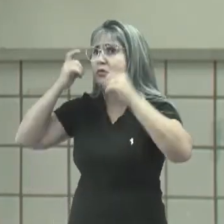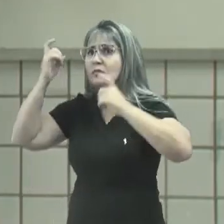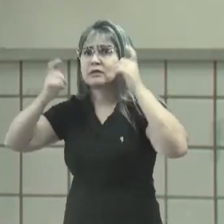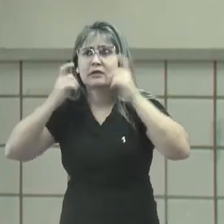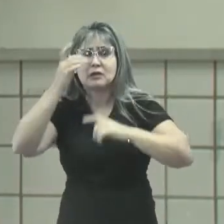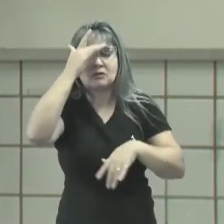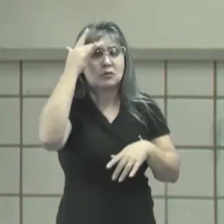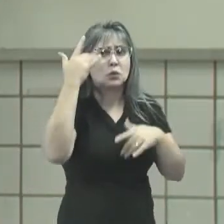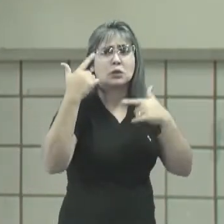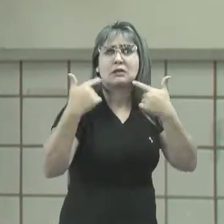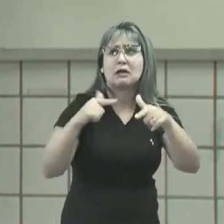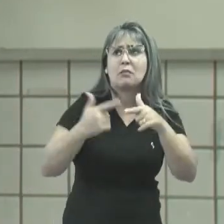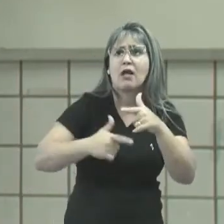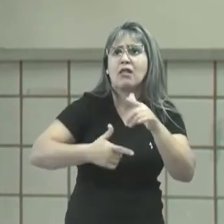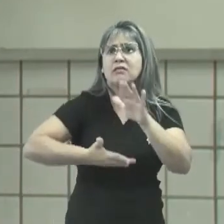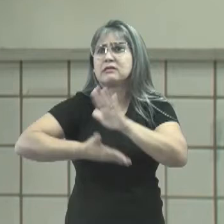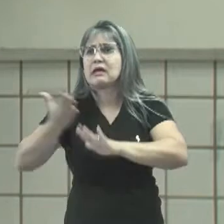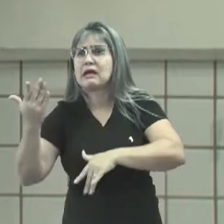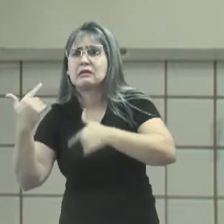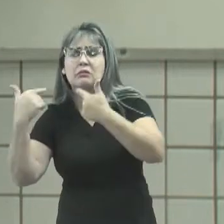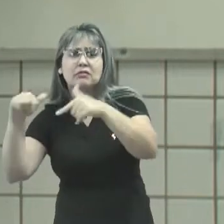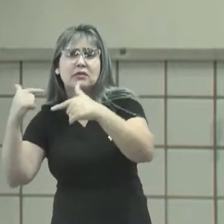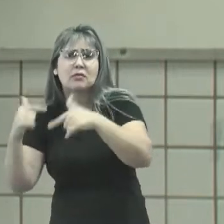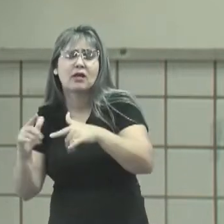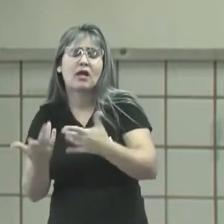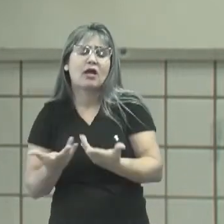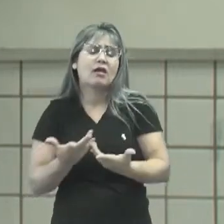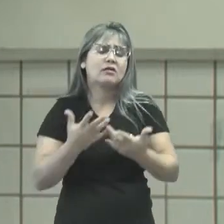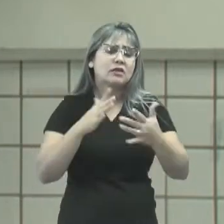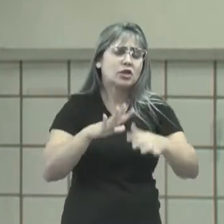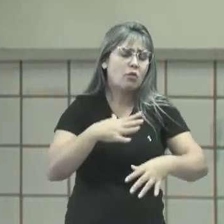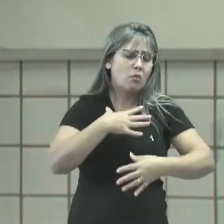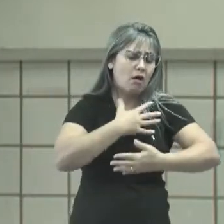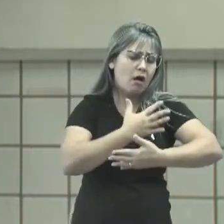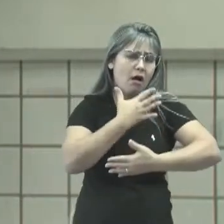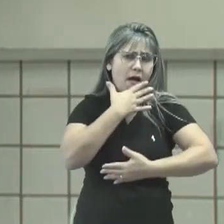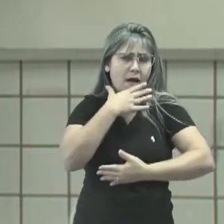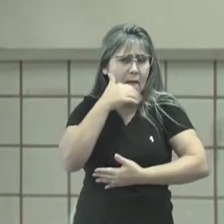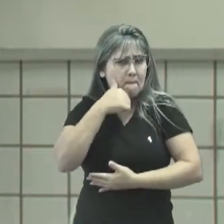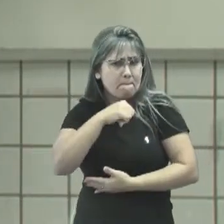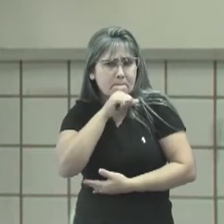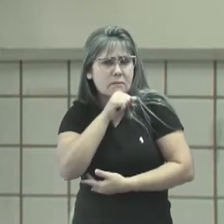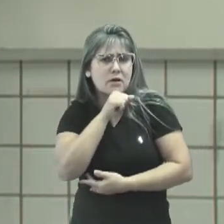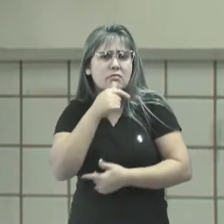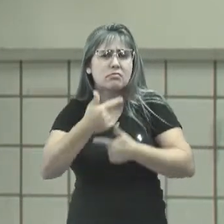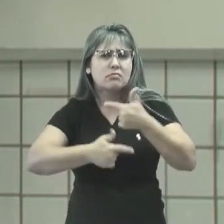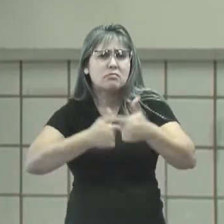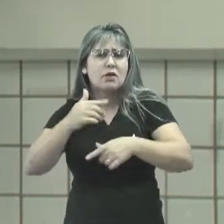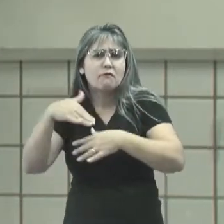esse desmame tem sido precoce, quer dizer, a mãe está